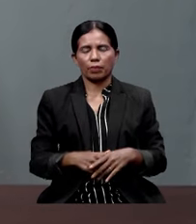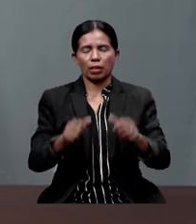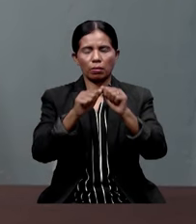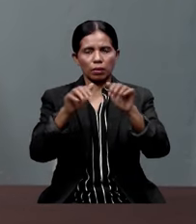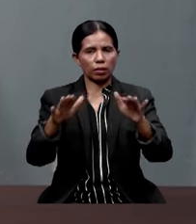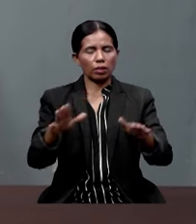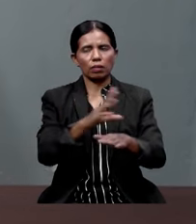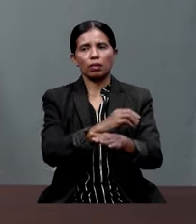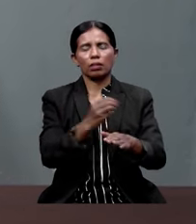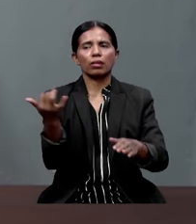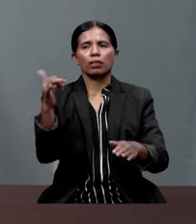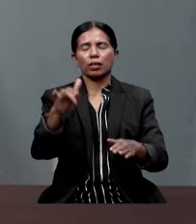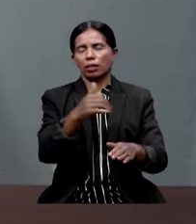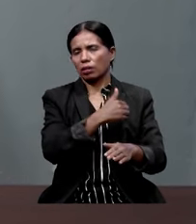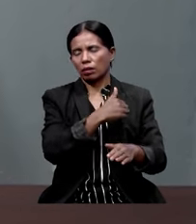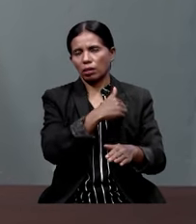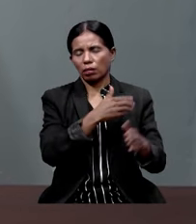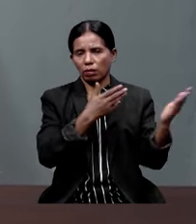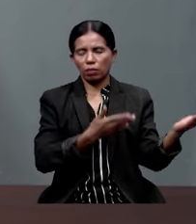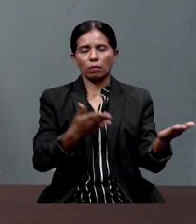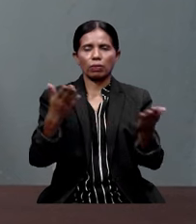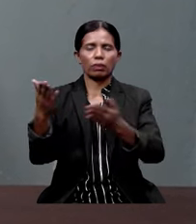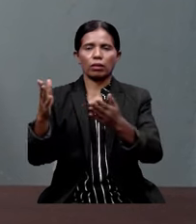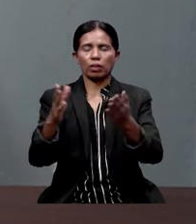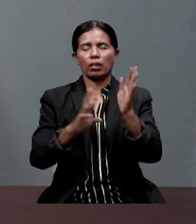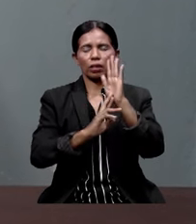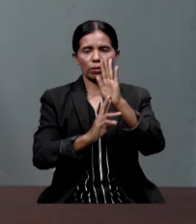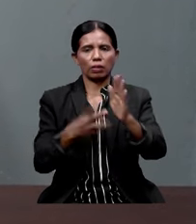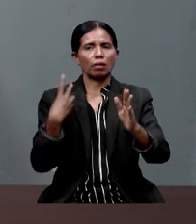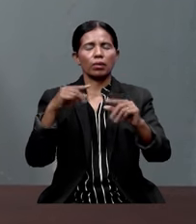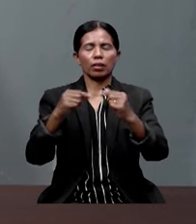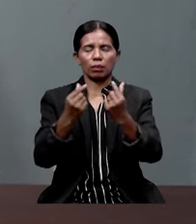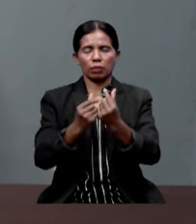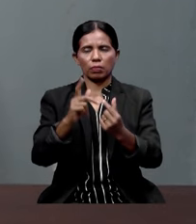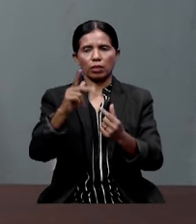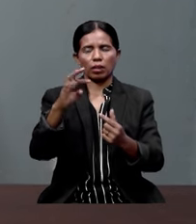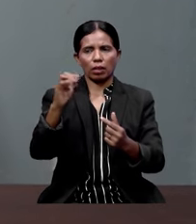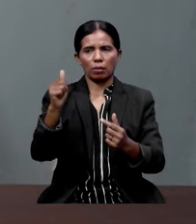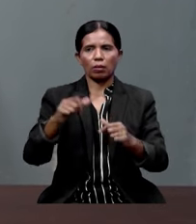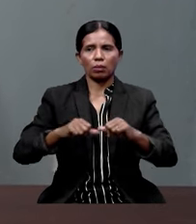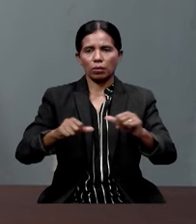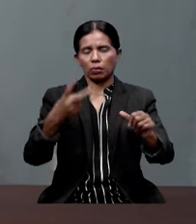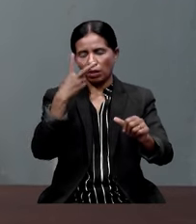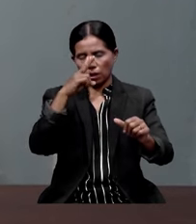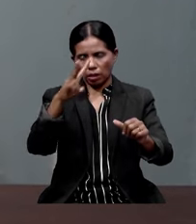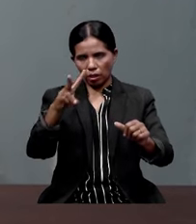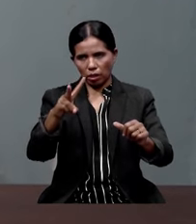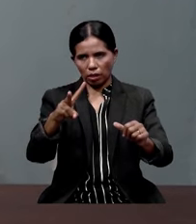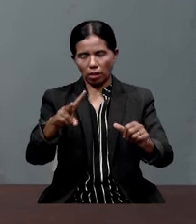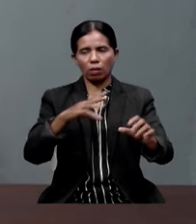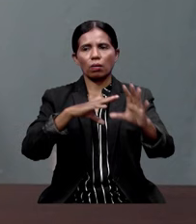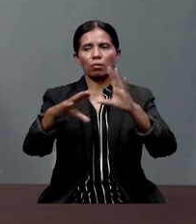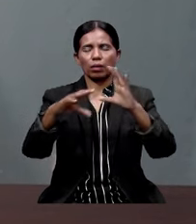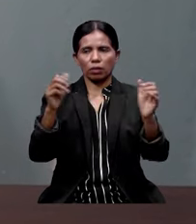administração, então se era balo, se dá que submete. E a minha equipa, Kramnian, continua a verificação e continua a comunicação